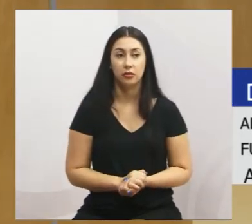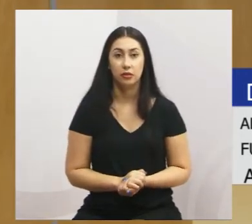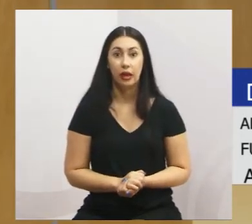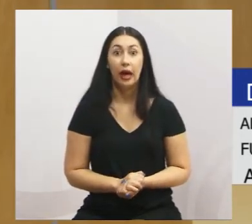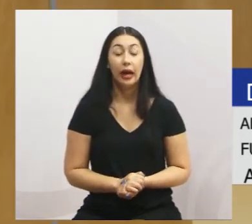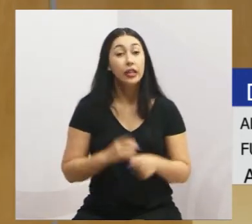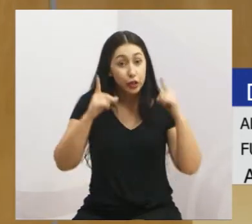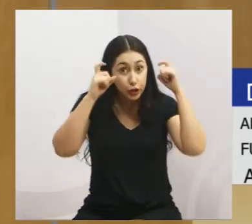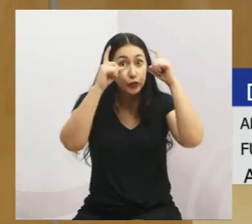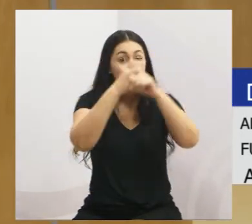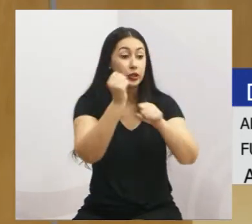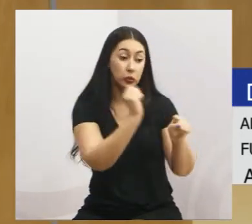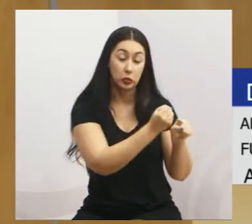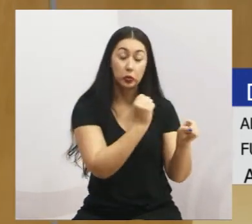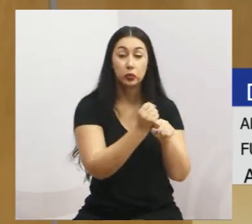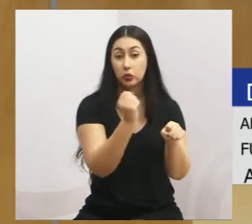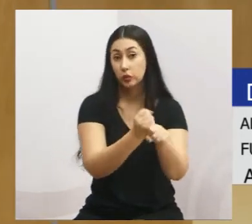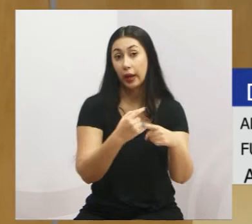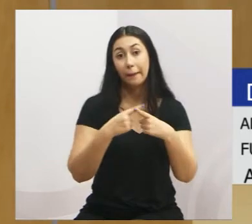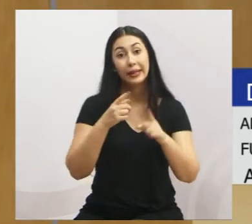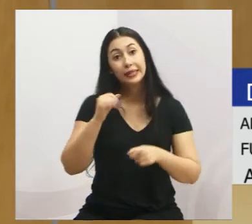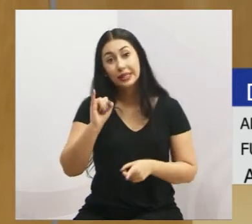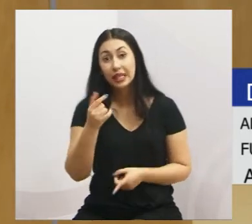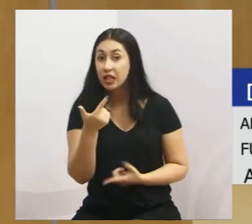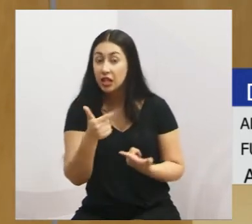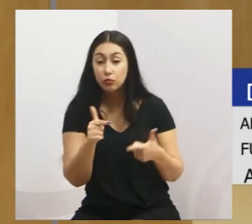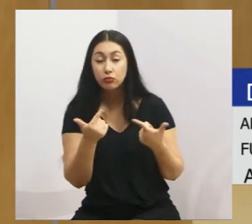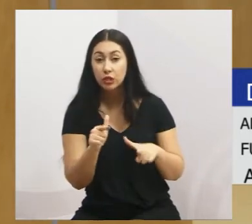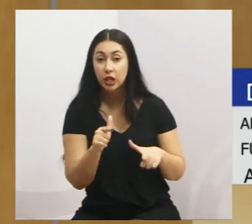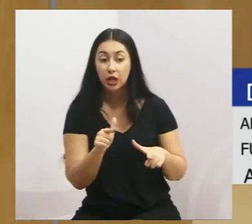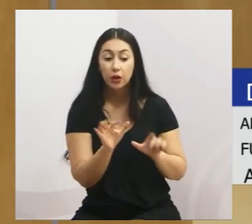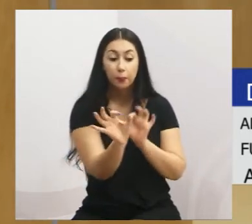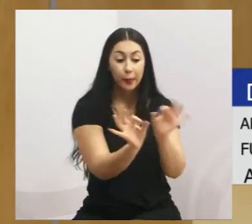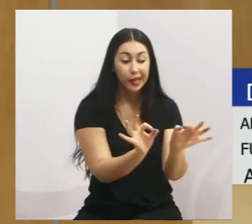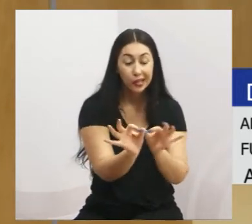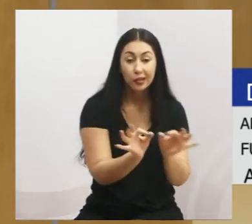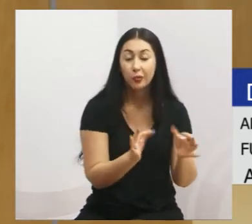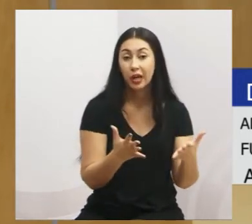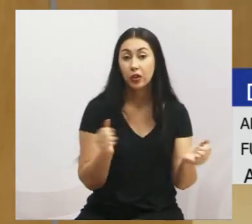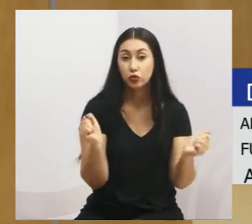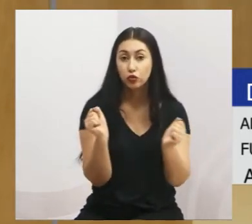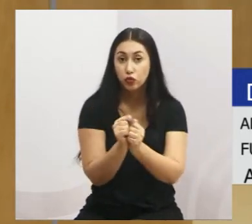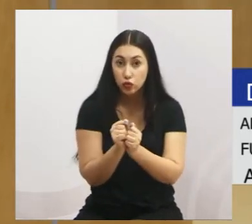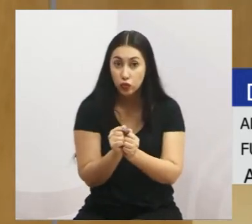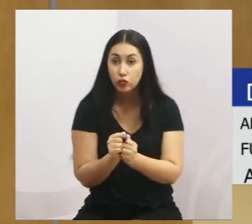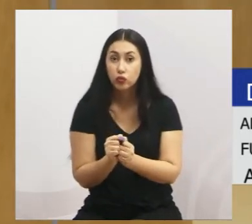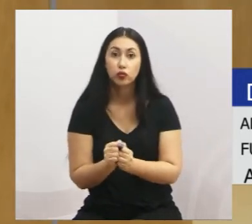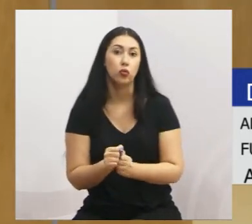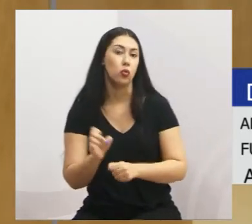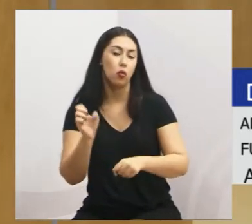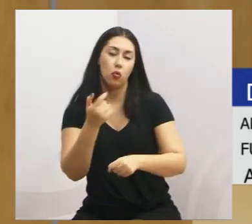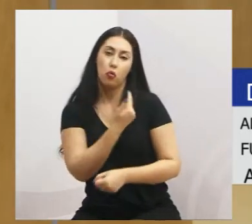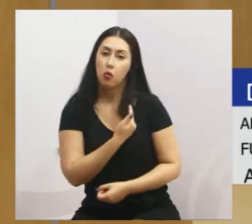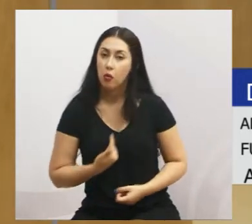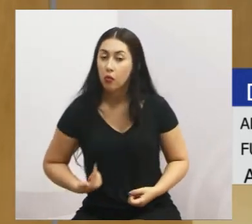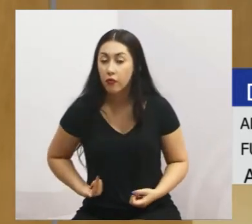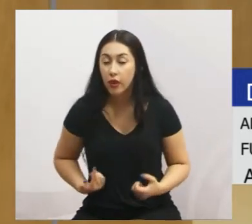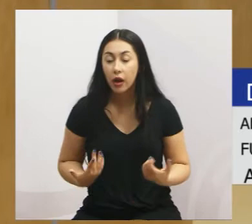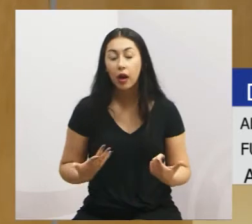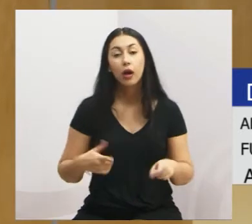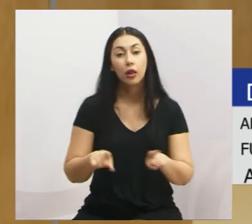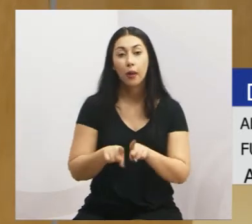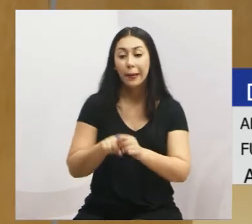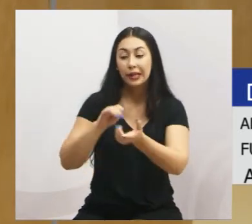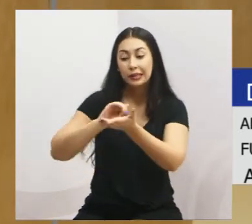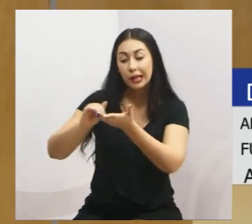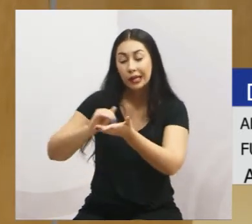construir moradia. E se não houver essa articulação com os demais órgãos, com o governo do estado, sobretudo a Secretaria